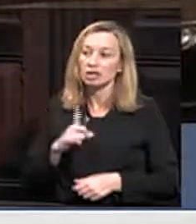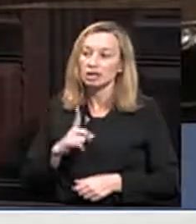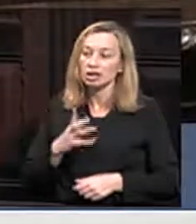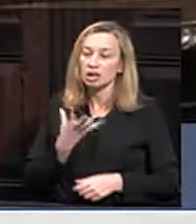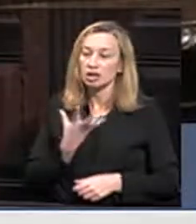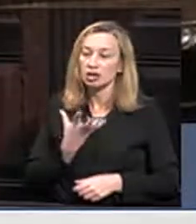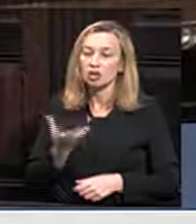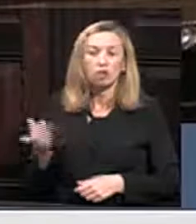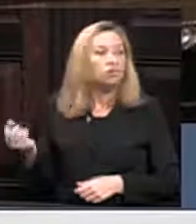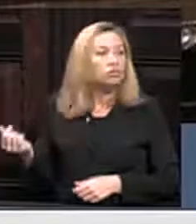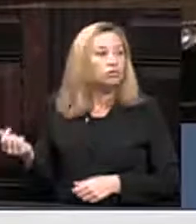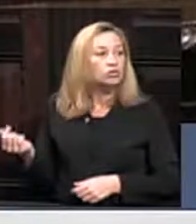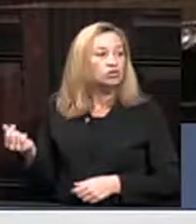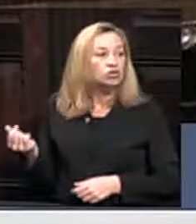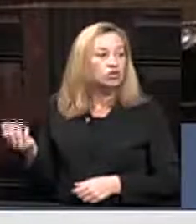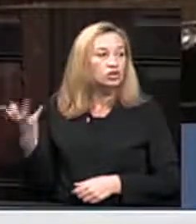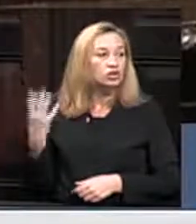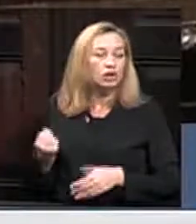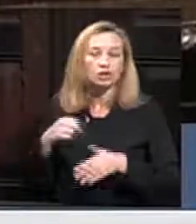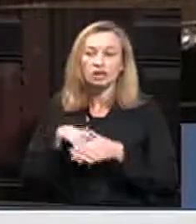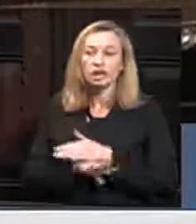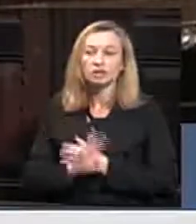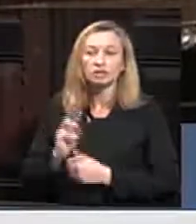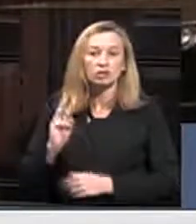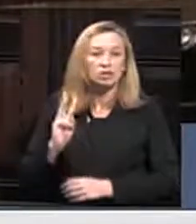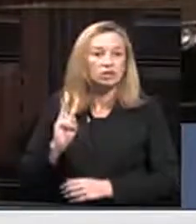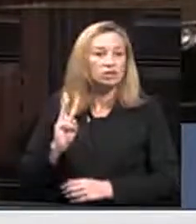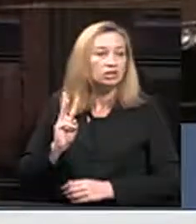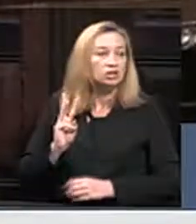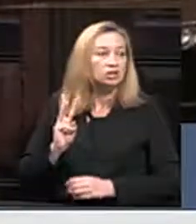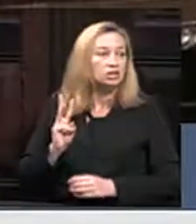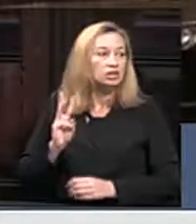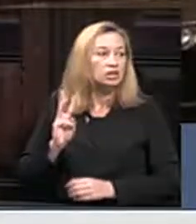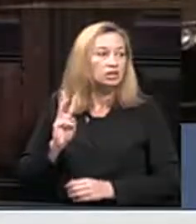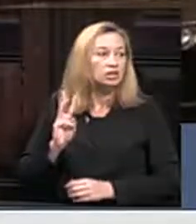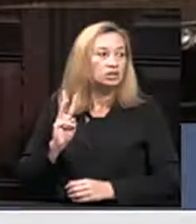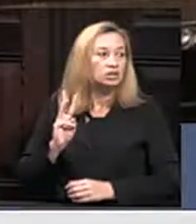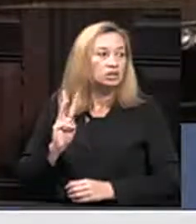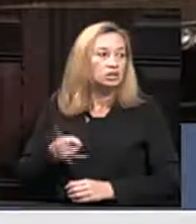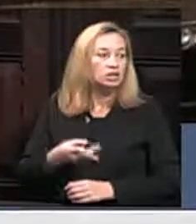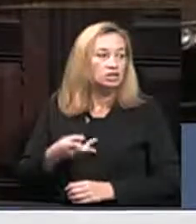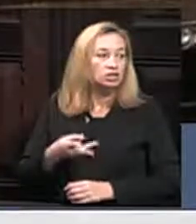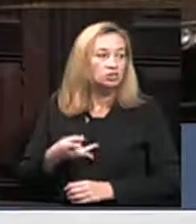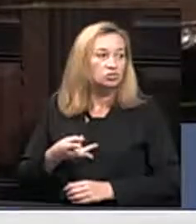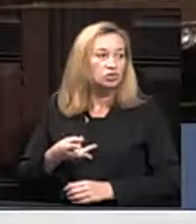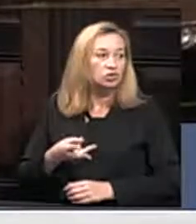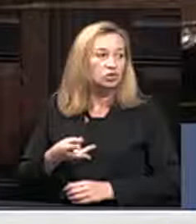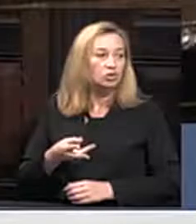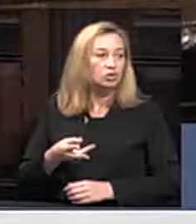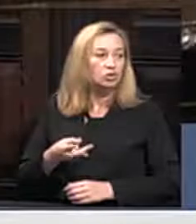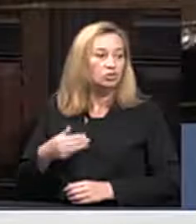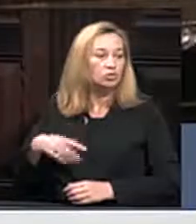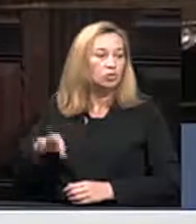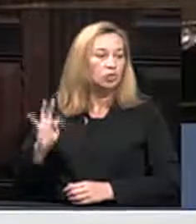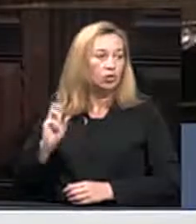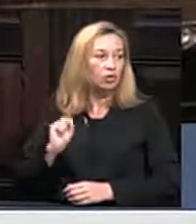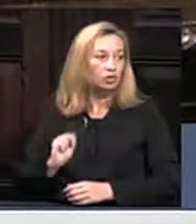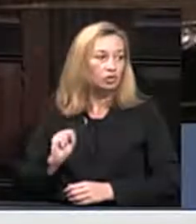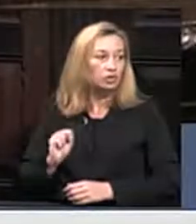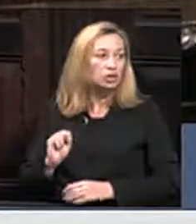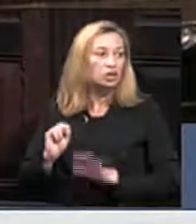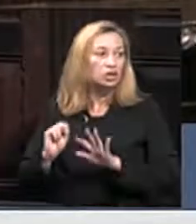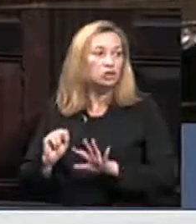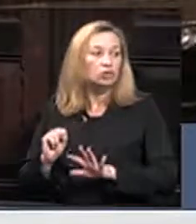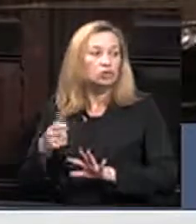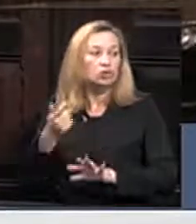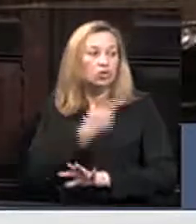3,85 bilhões e que, cumprido parte desse dever de casa, o governo, então, conseguiu uma arrecadação